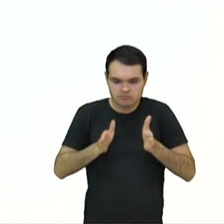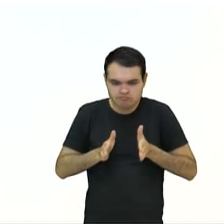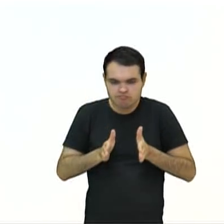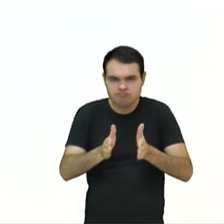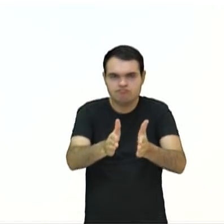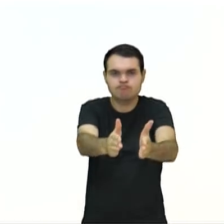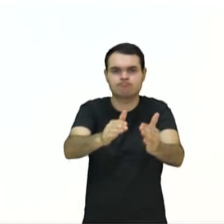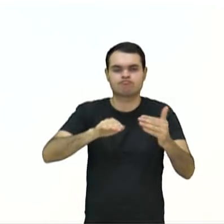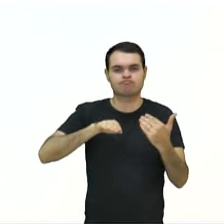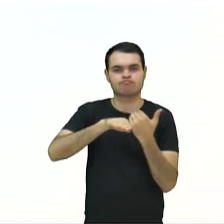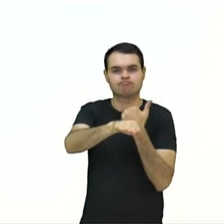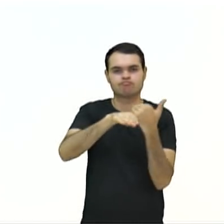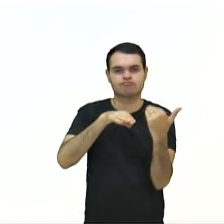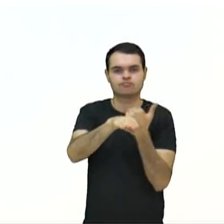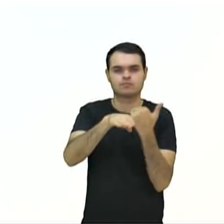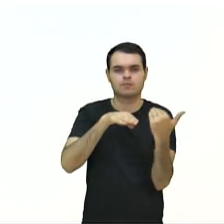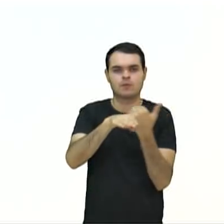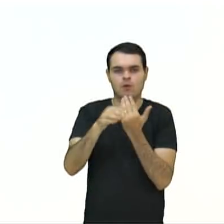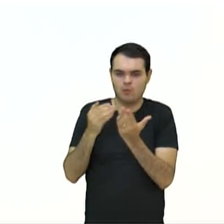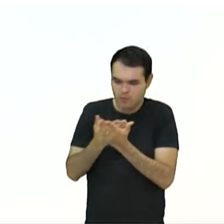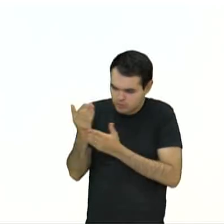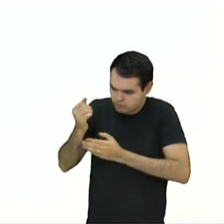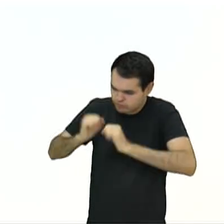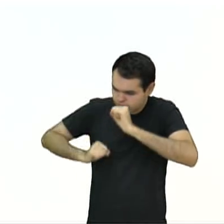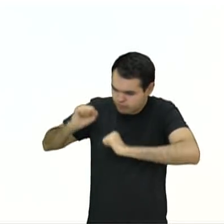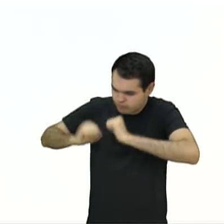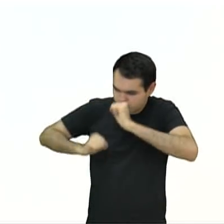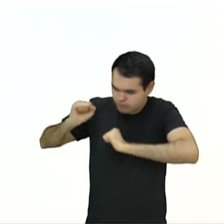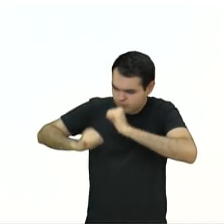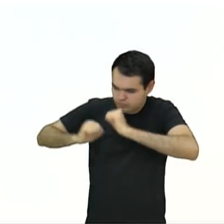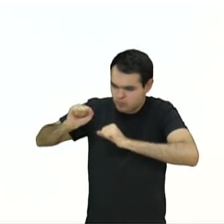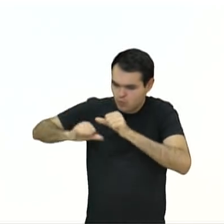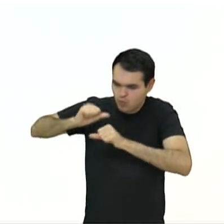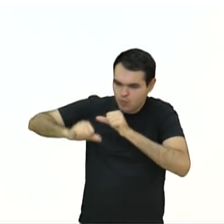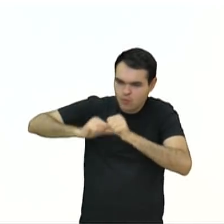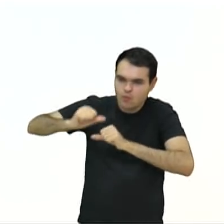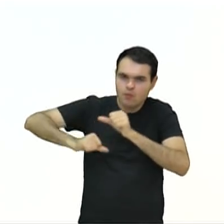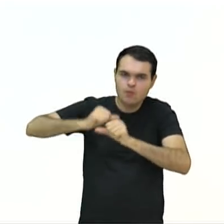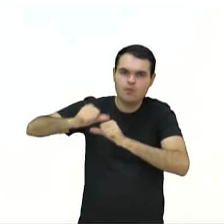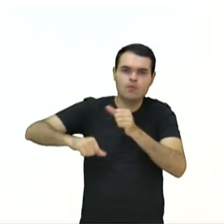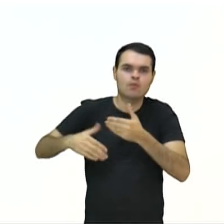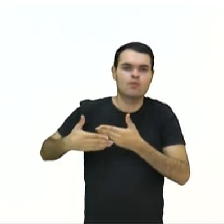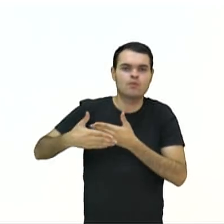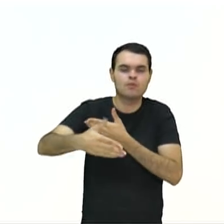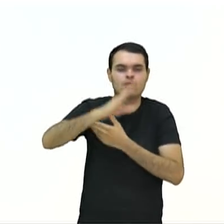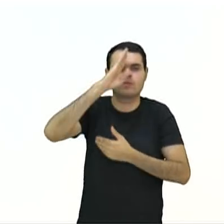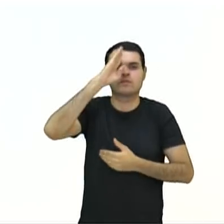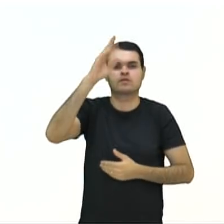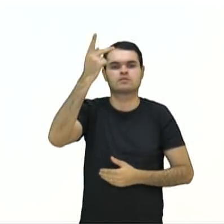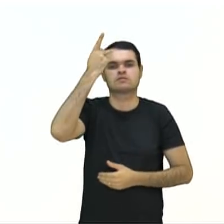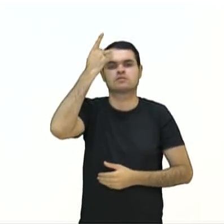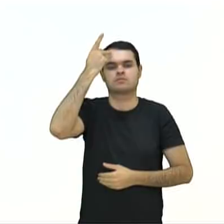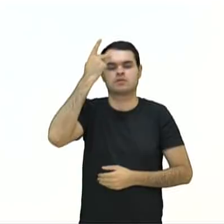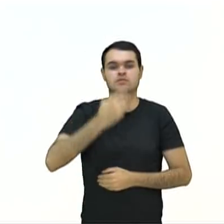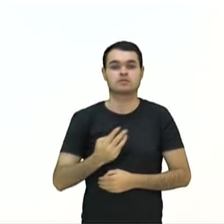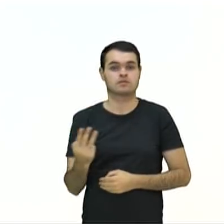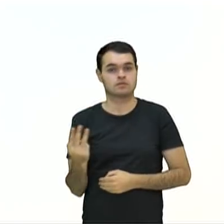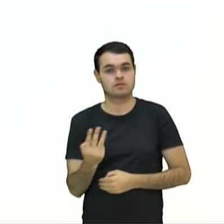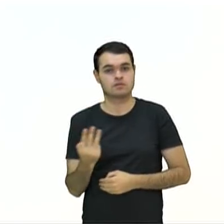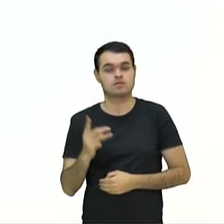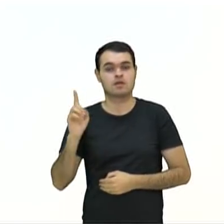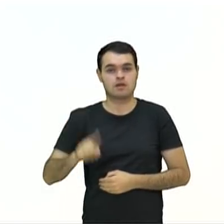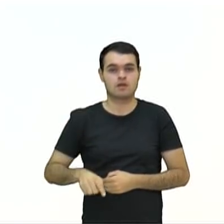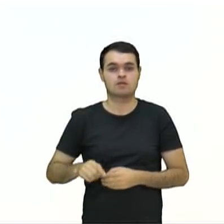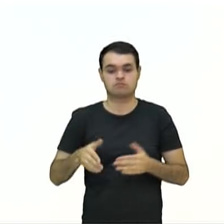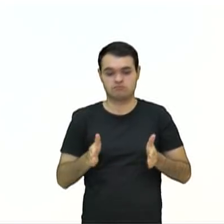já com o processo de início da industrialização e modificações ali, principalmente em São Paulo. E o